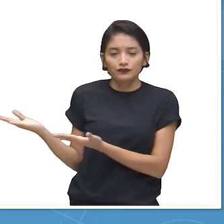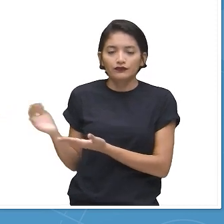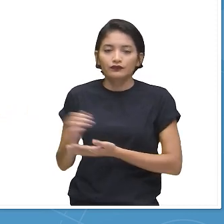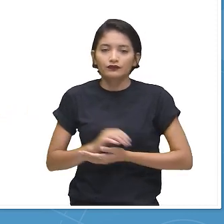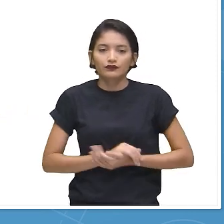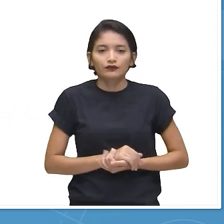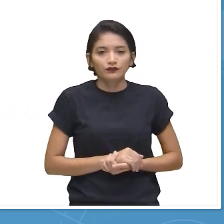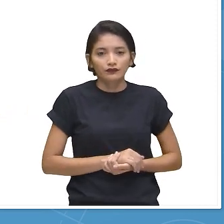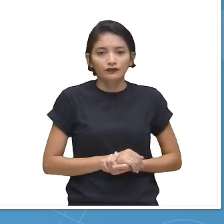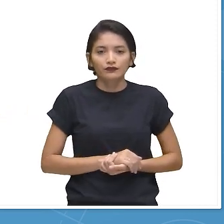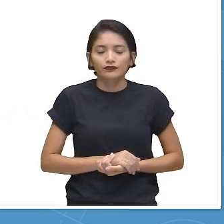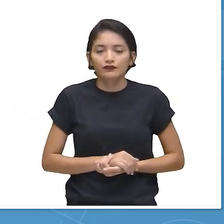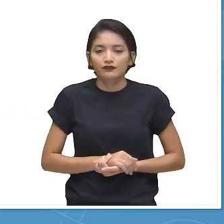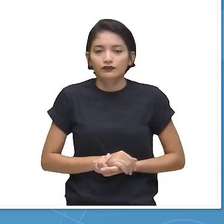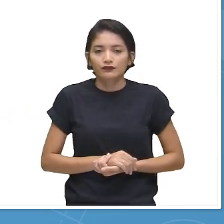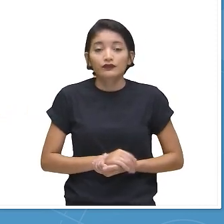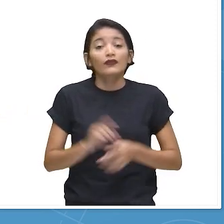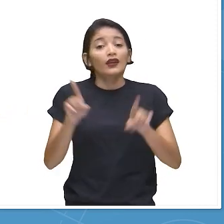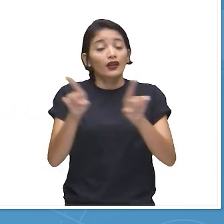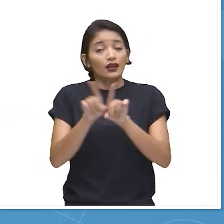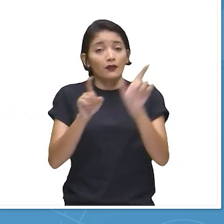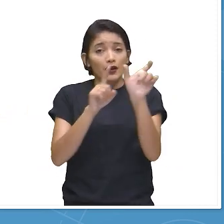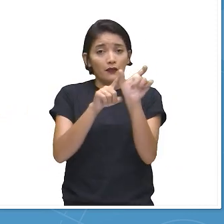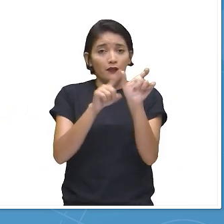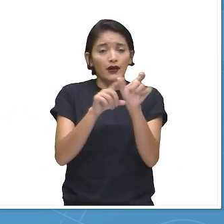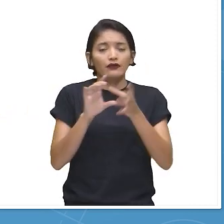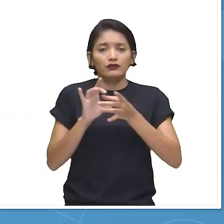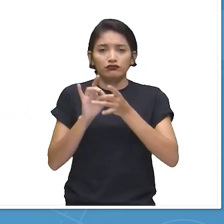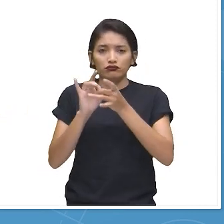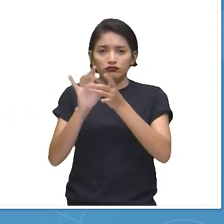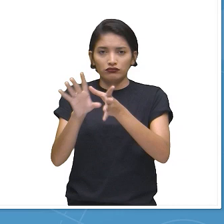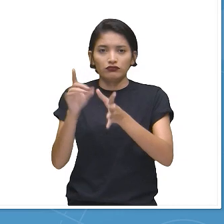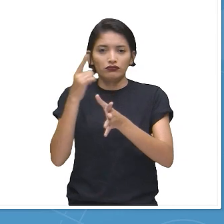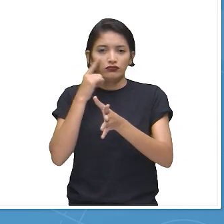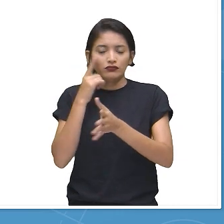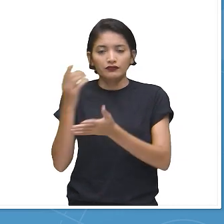Colorida. E também a palavra liberdade.